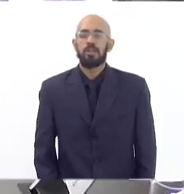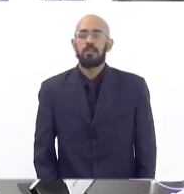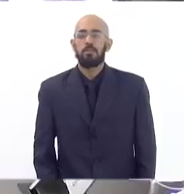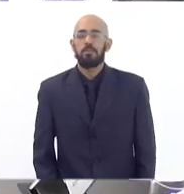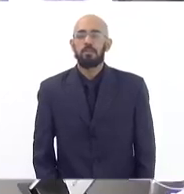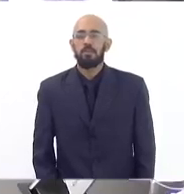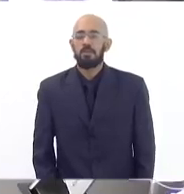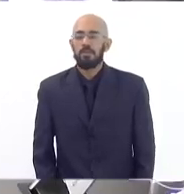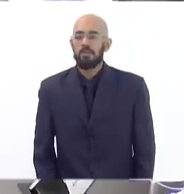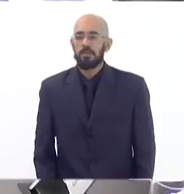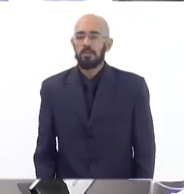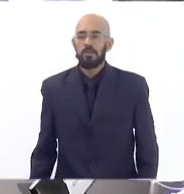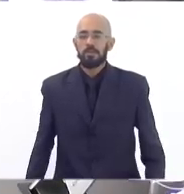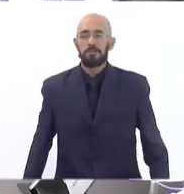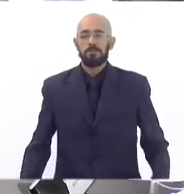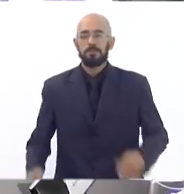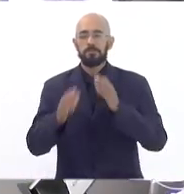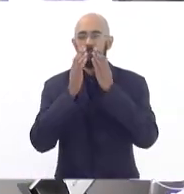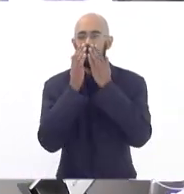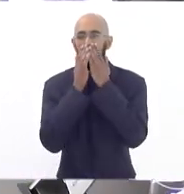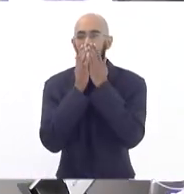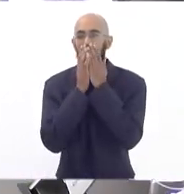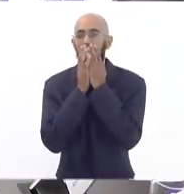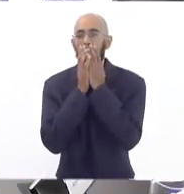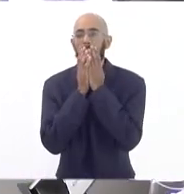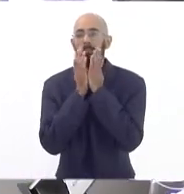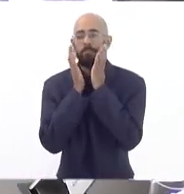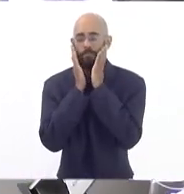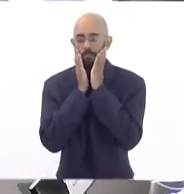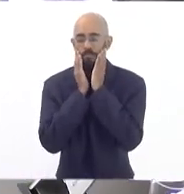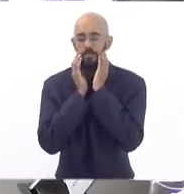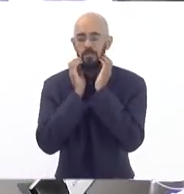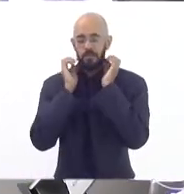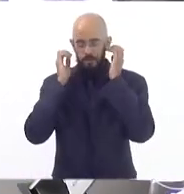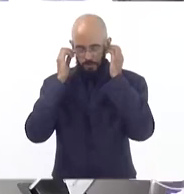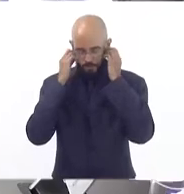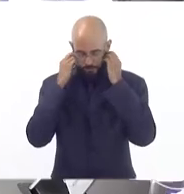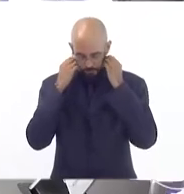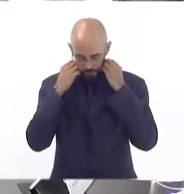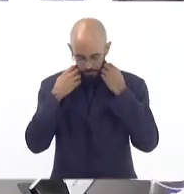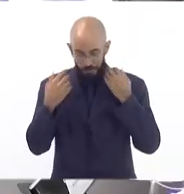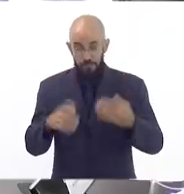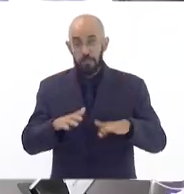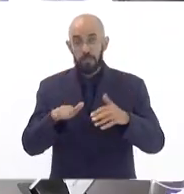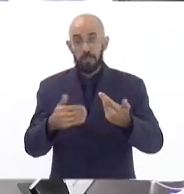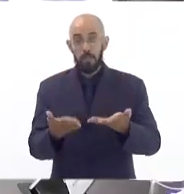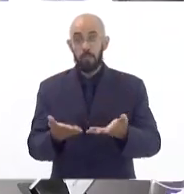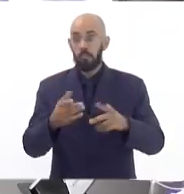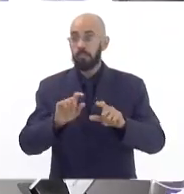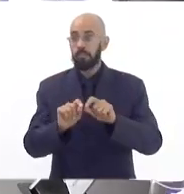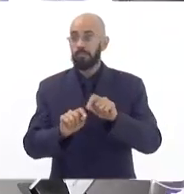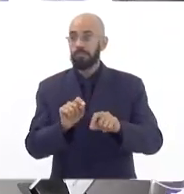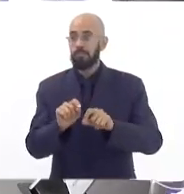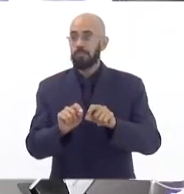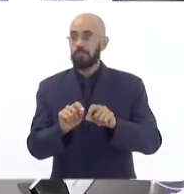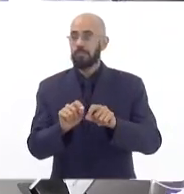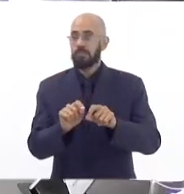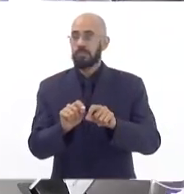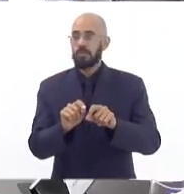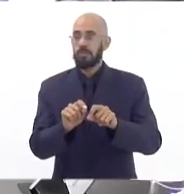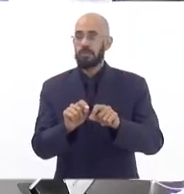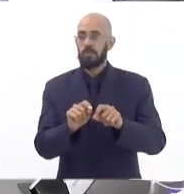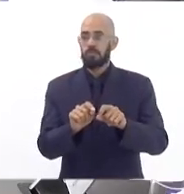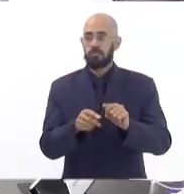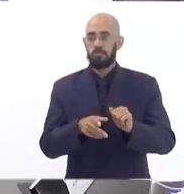é uma luz para ver se melhora né Ah tá bom bem como Dando